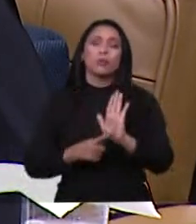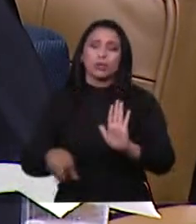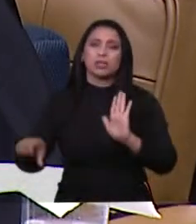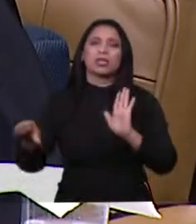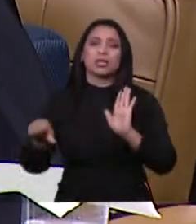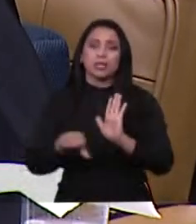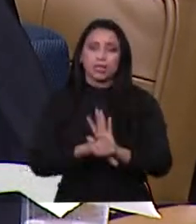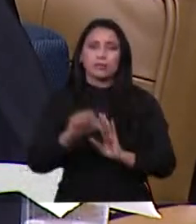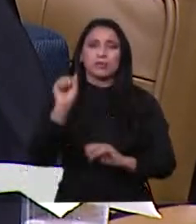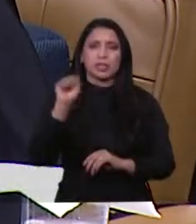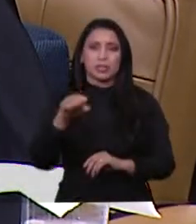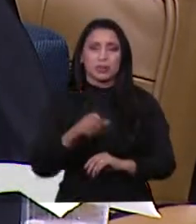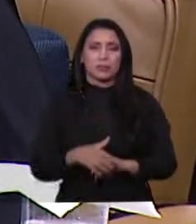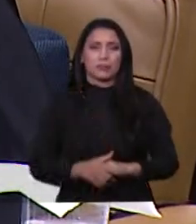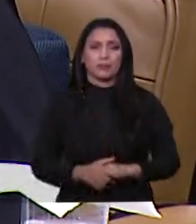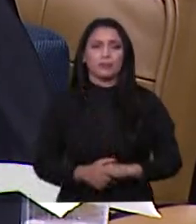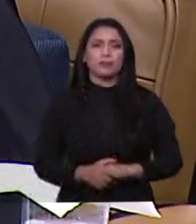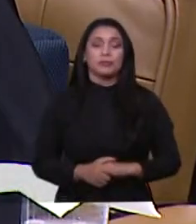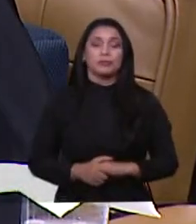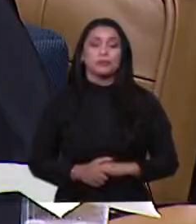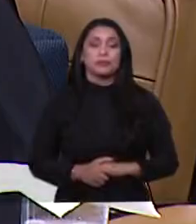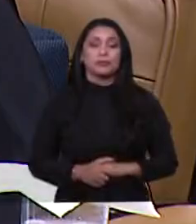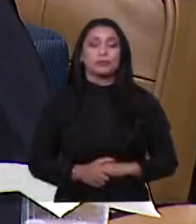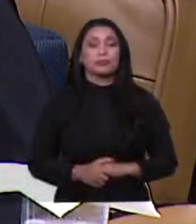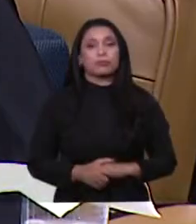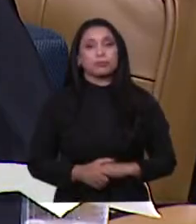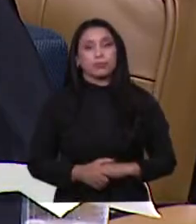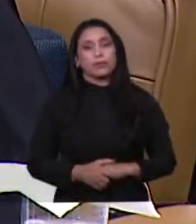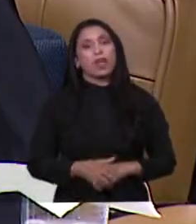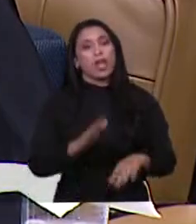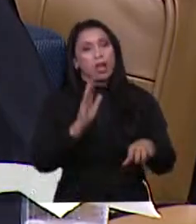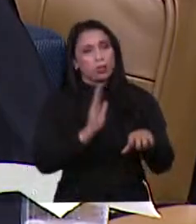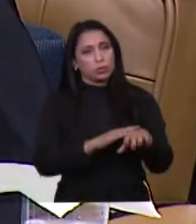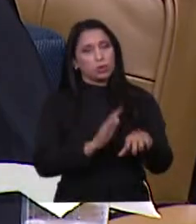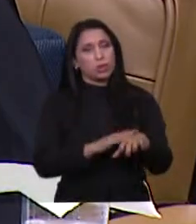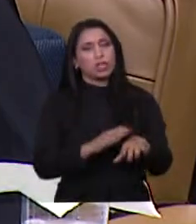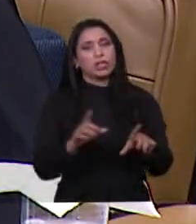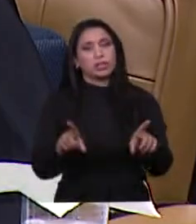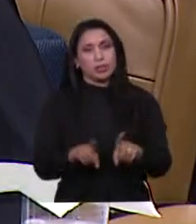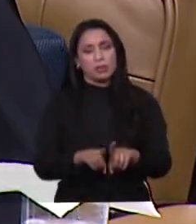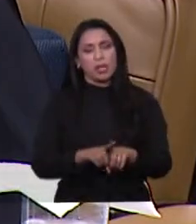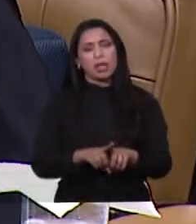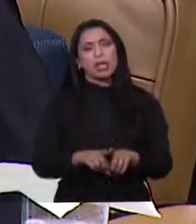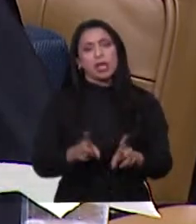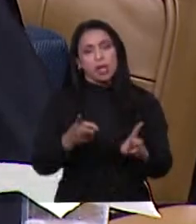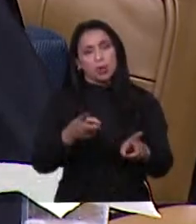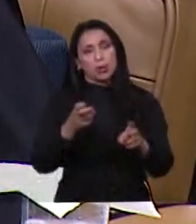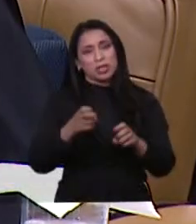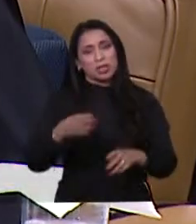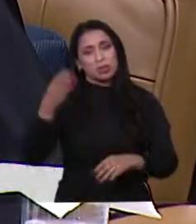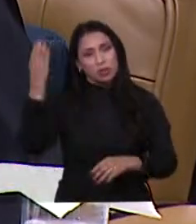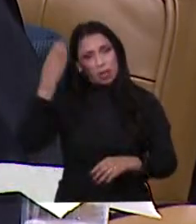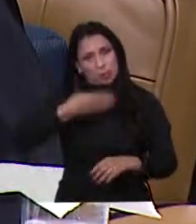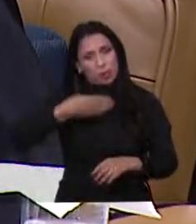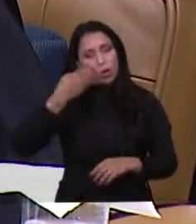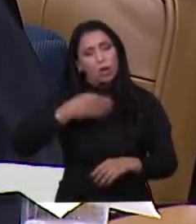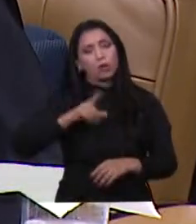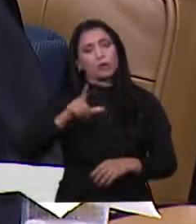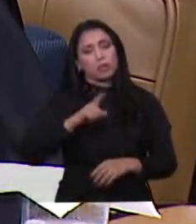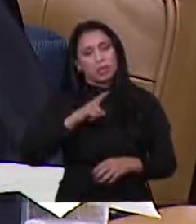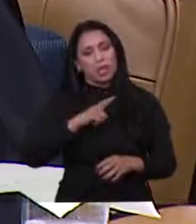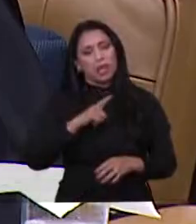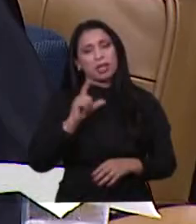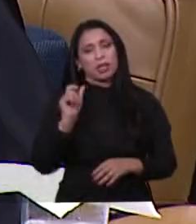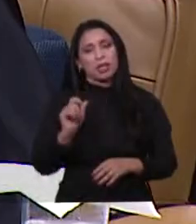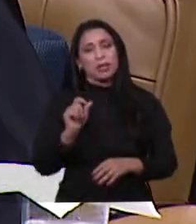deletiva. Quanto à autoria, entendo também que a prova dos autos torna a autoria certa, nada obstante os